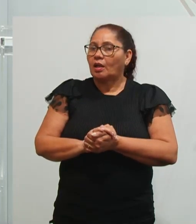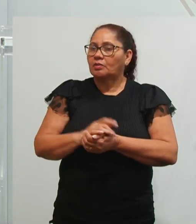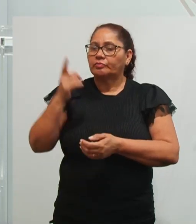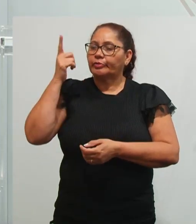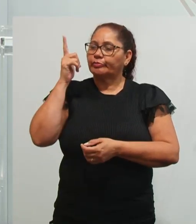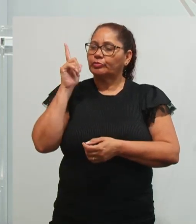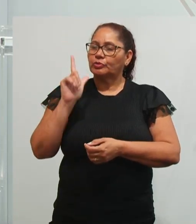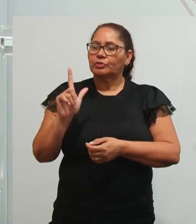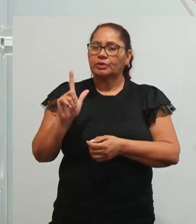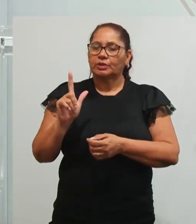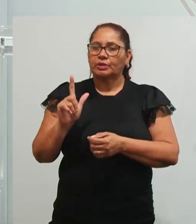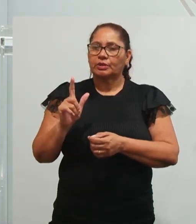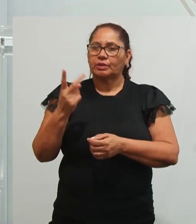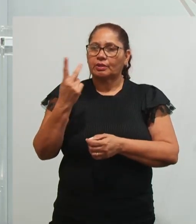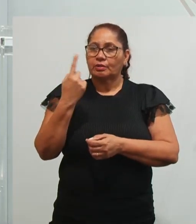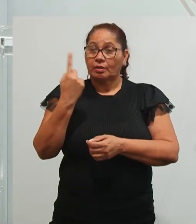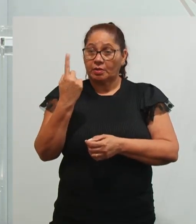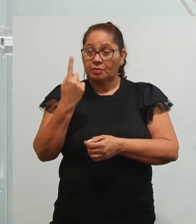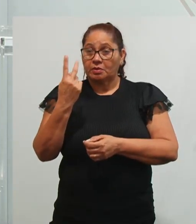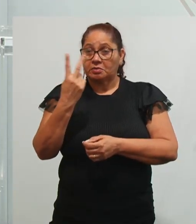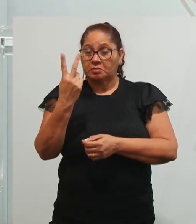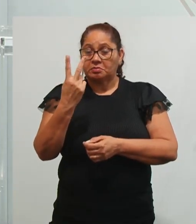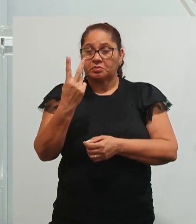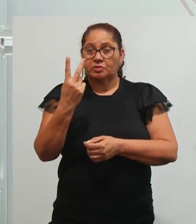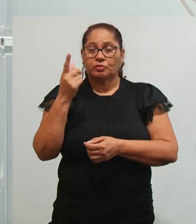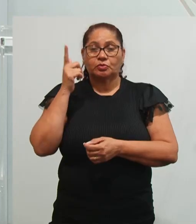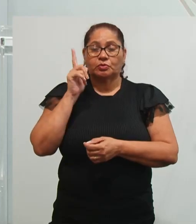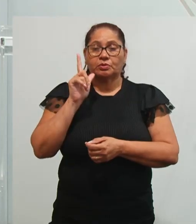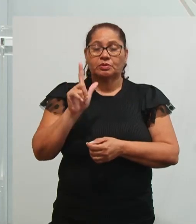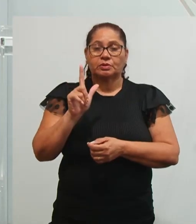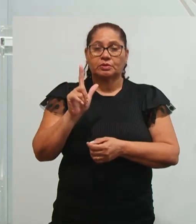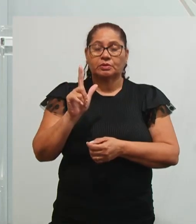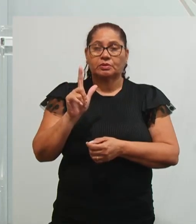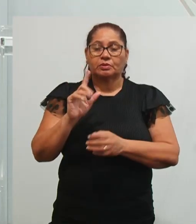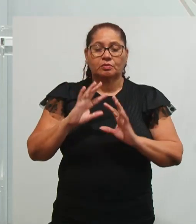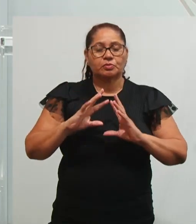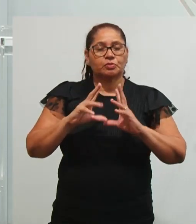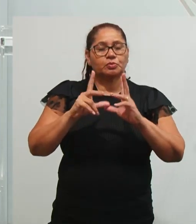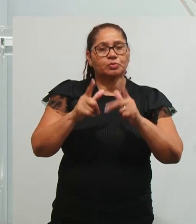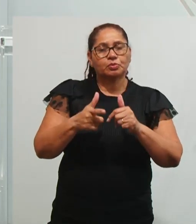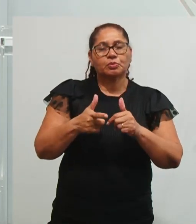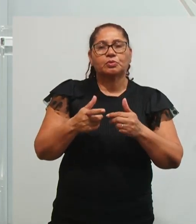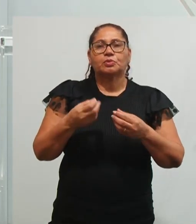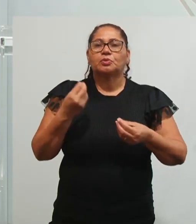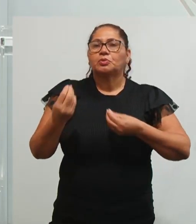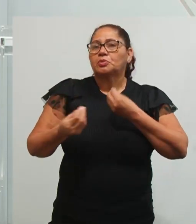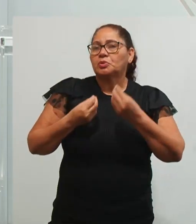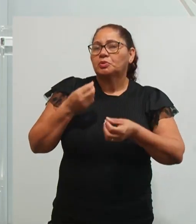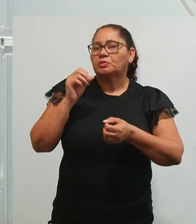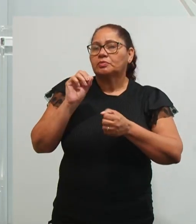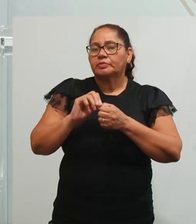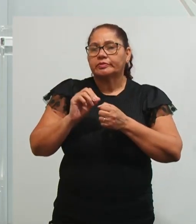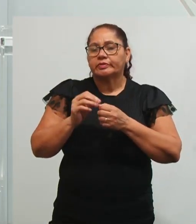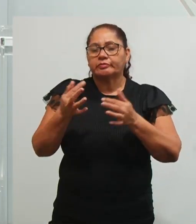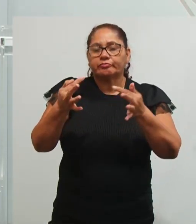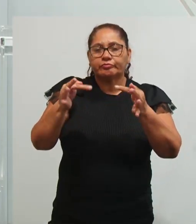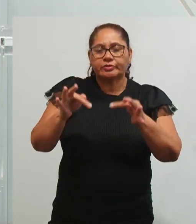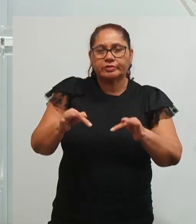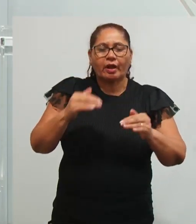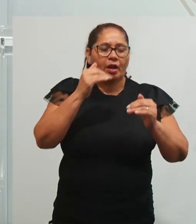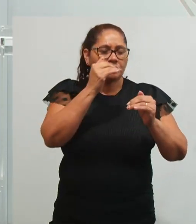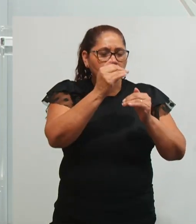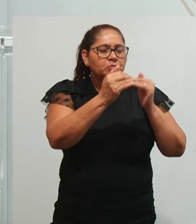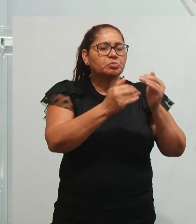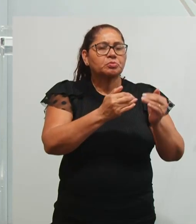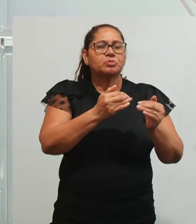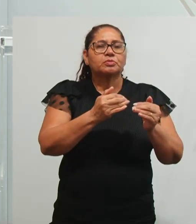alcançado, porque na primeira e na segunda ele não teve êxito, mas se você analisa ele como um todo, na complexidade, e ao final do processo ele